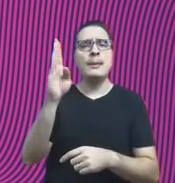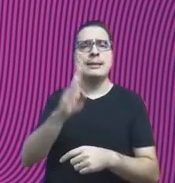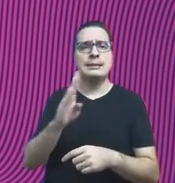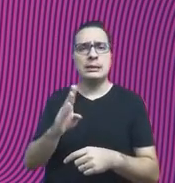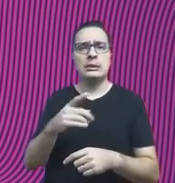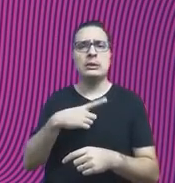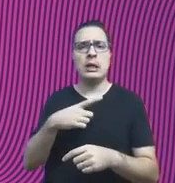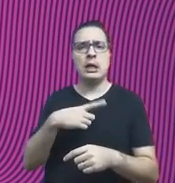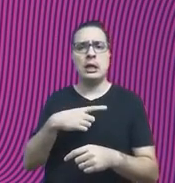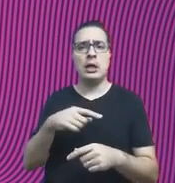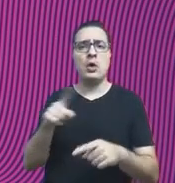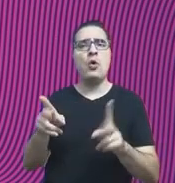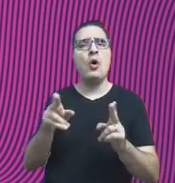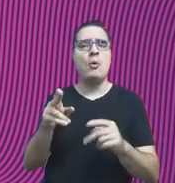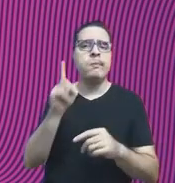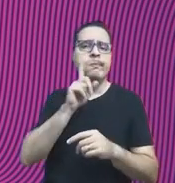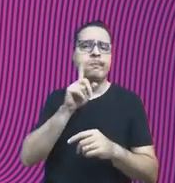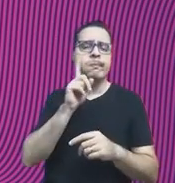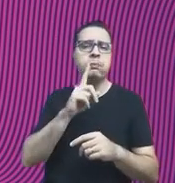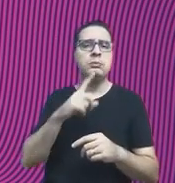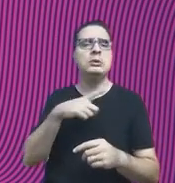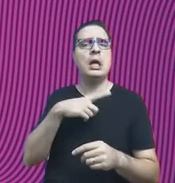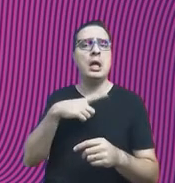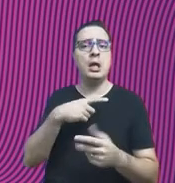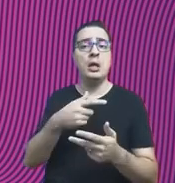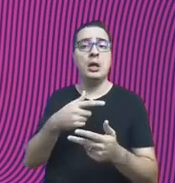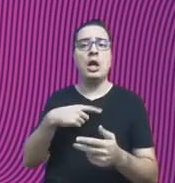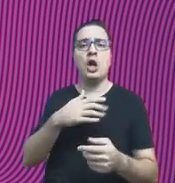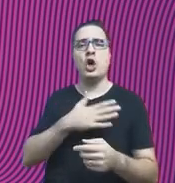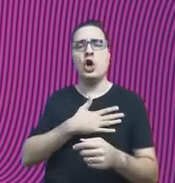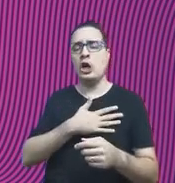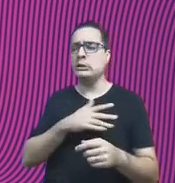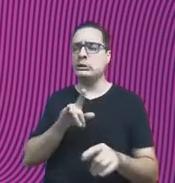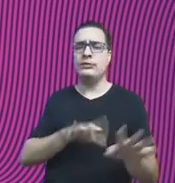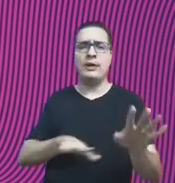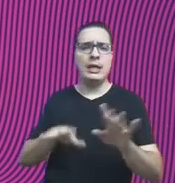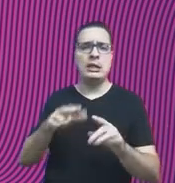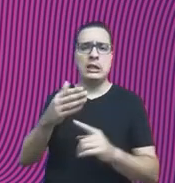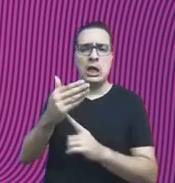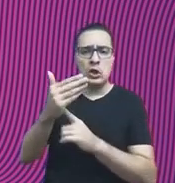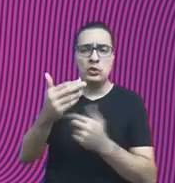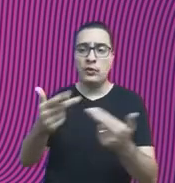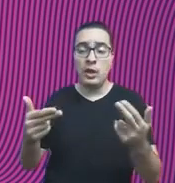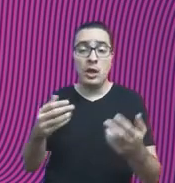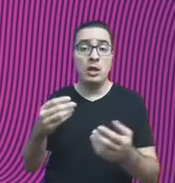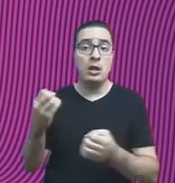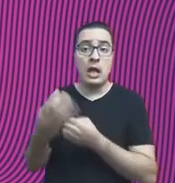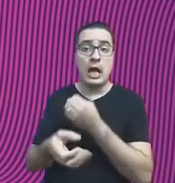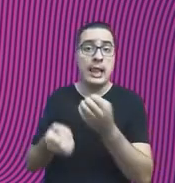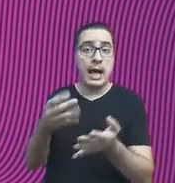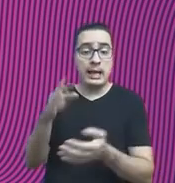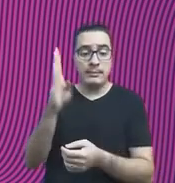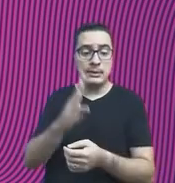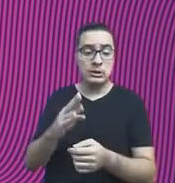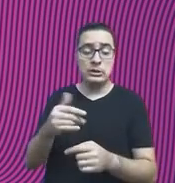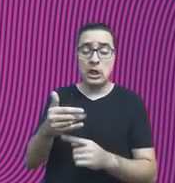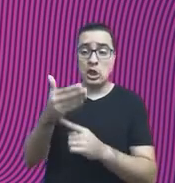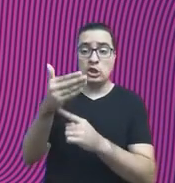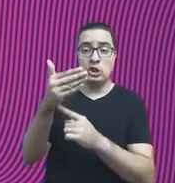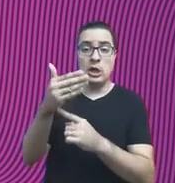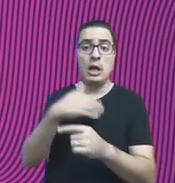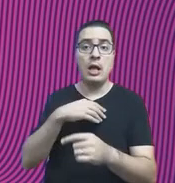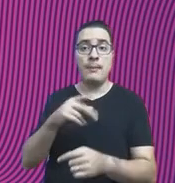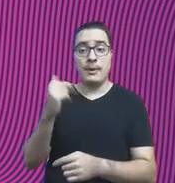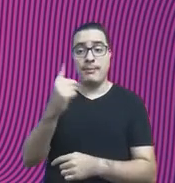americanos falam, né, é um early adopter para tudo. Você joga qualquer tecnologia no Brasil, no brasileiro ele é o primeiro a abraçar.